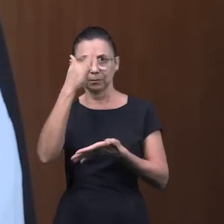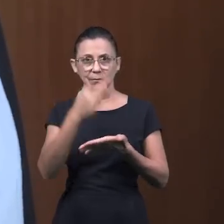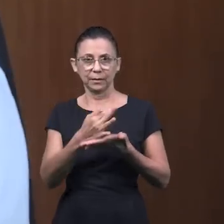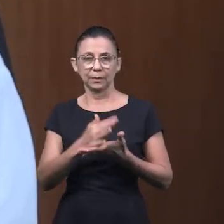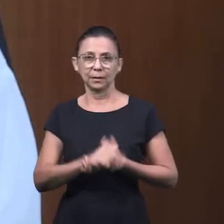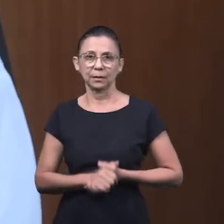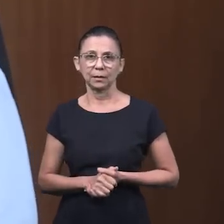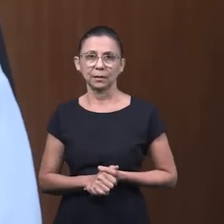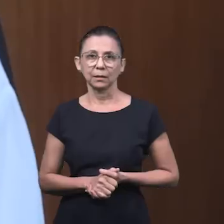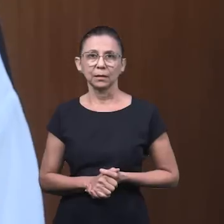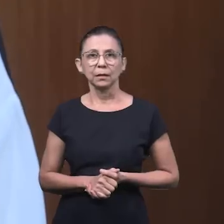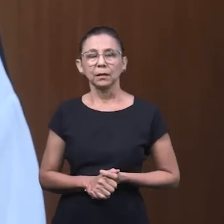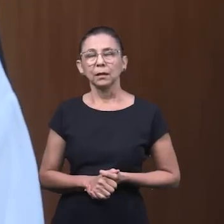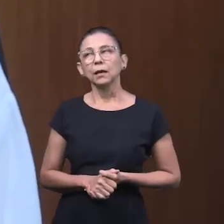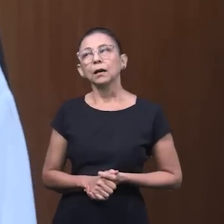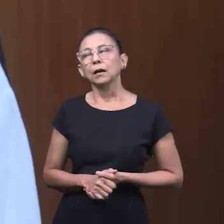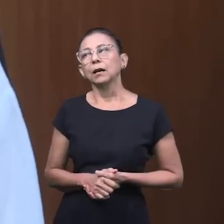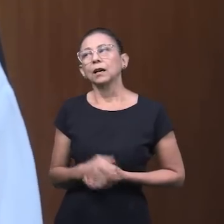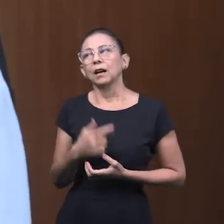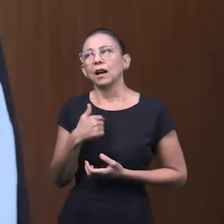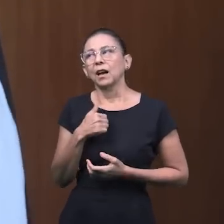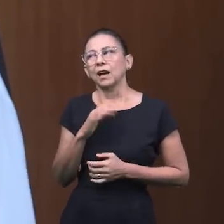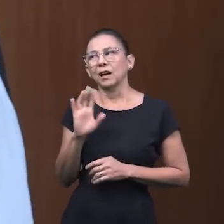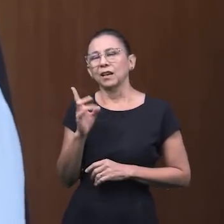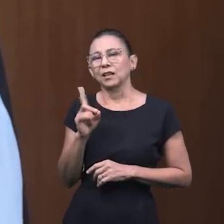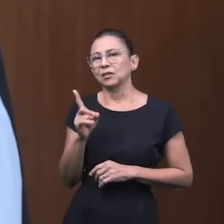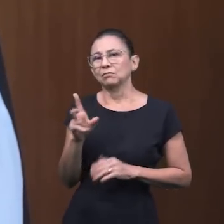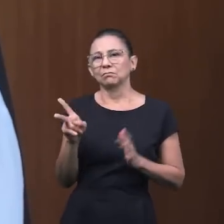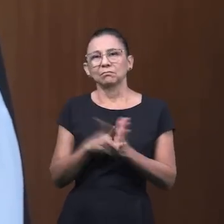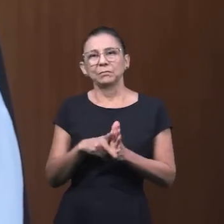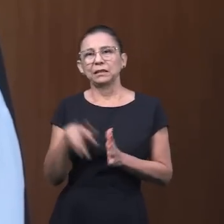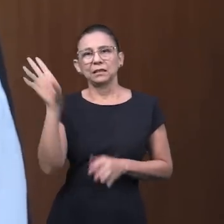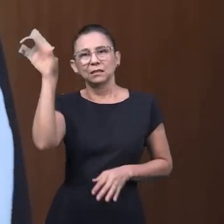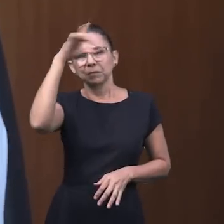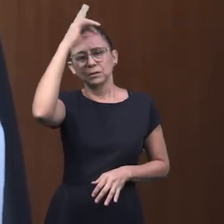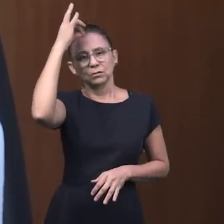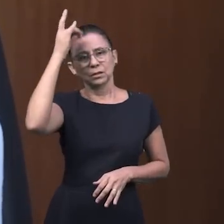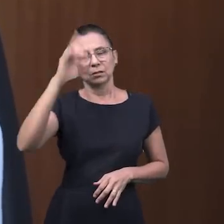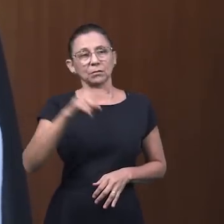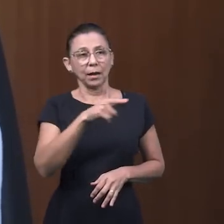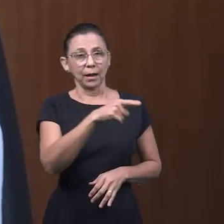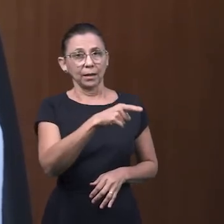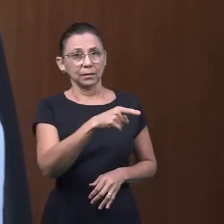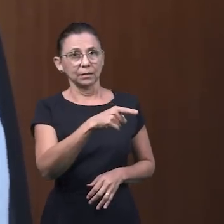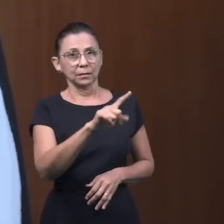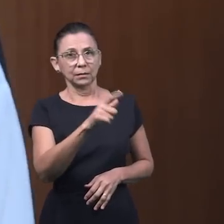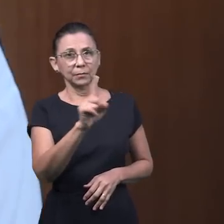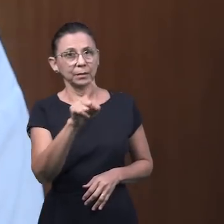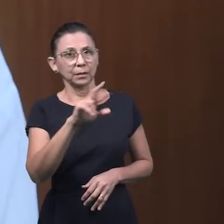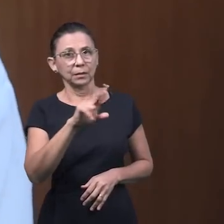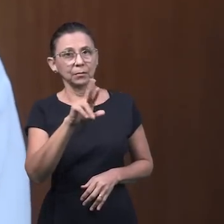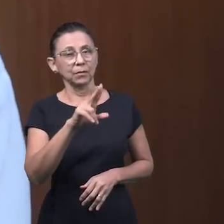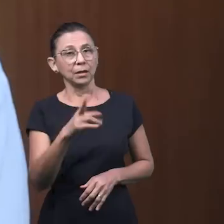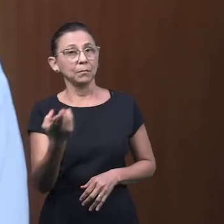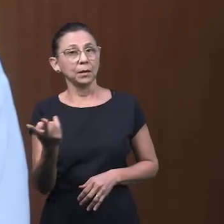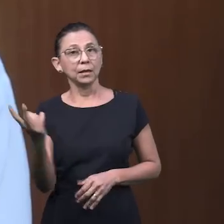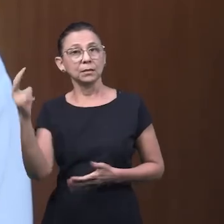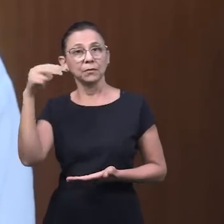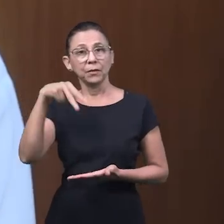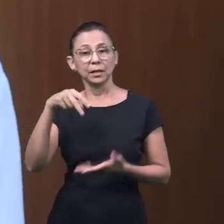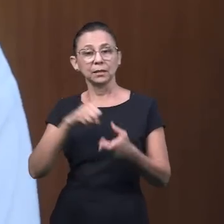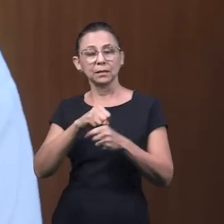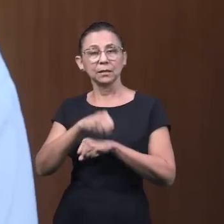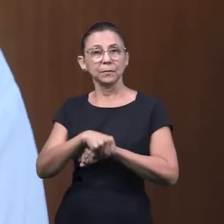Fé? Você pode até dizer bem assim, Lucélia, mas eu não sou do Espírito Santo. A Daça também não é. Mas ela veio fazer